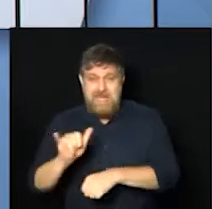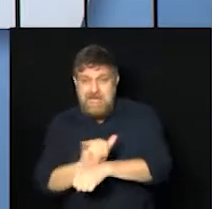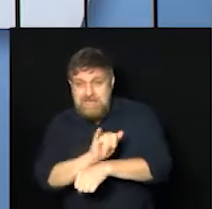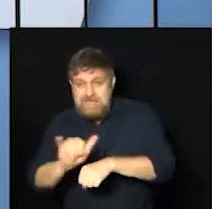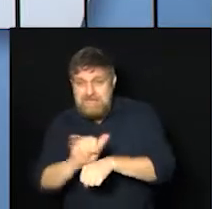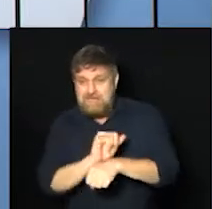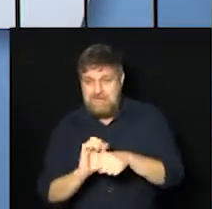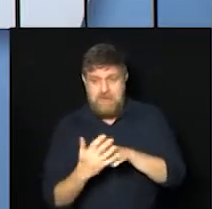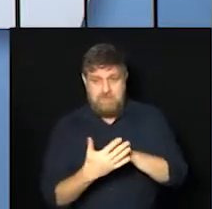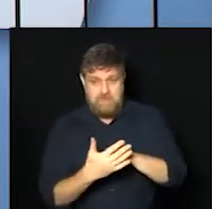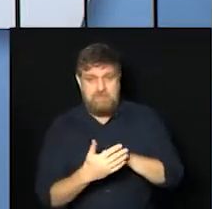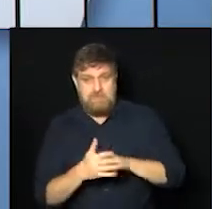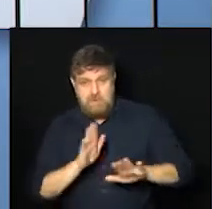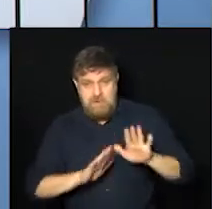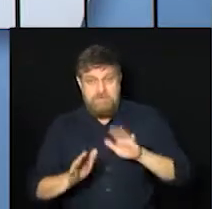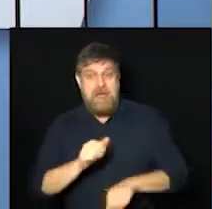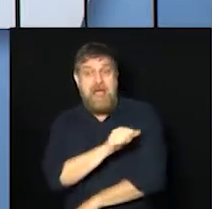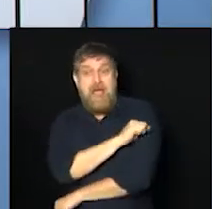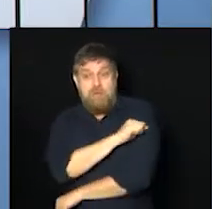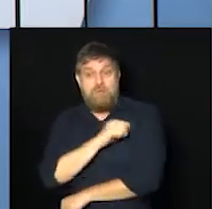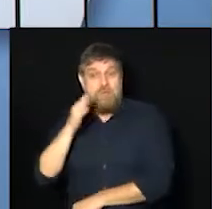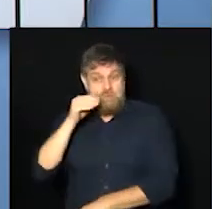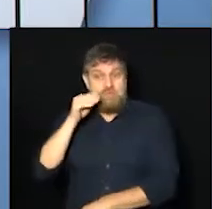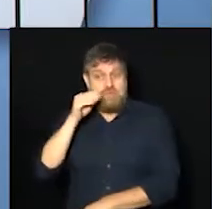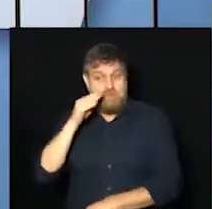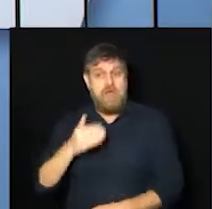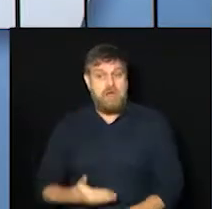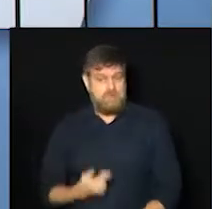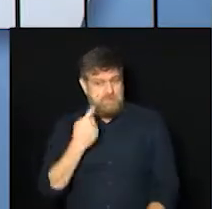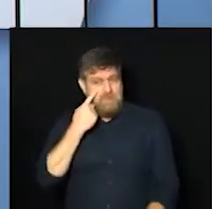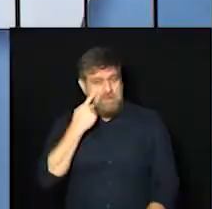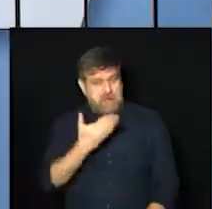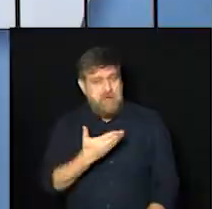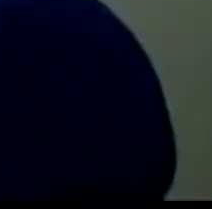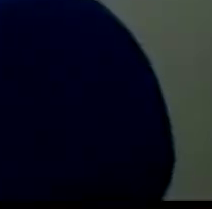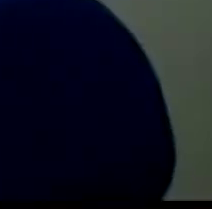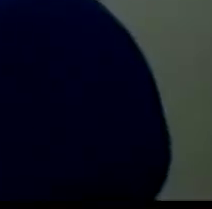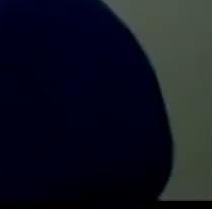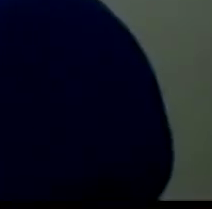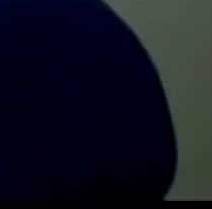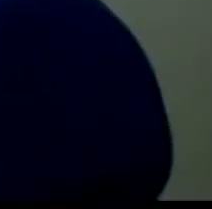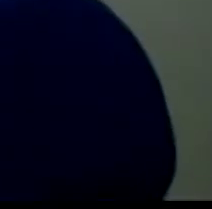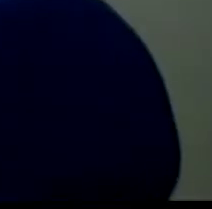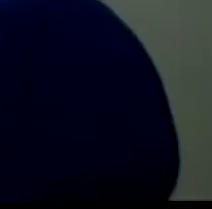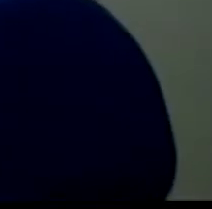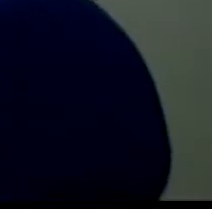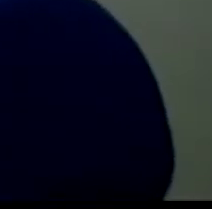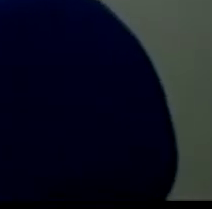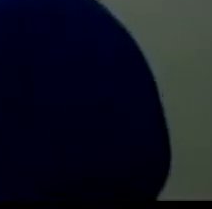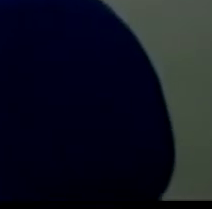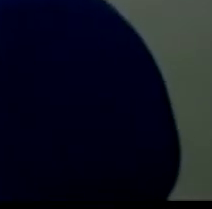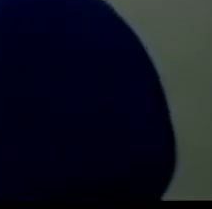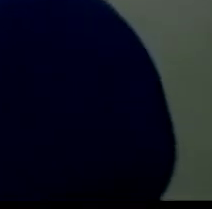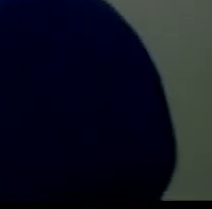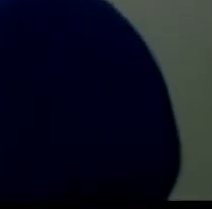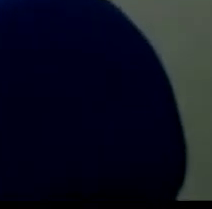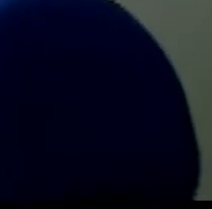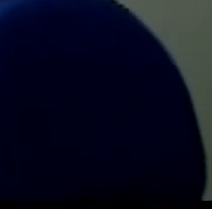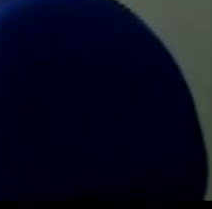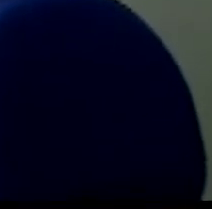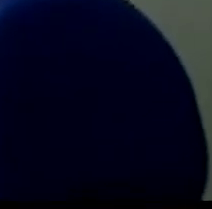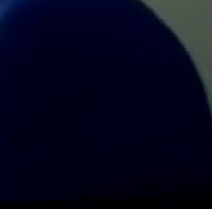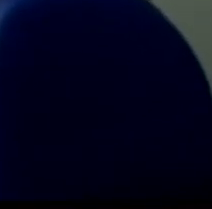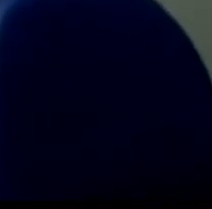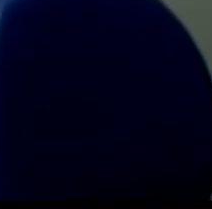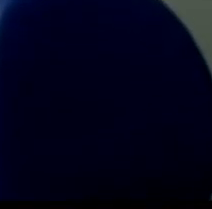de proteção aos alunos e funcionários das escolas. Vamos conferir. Para que seja feita a